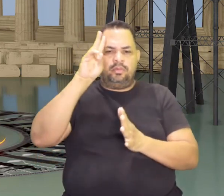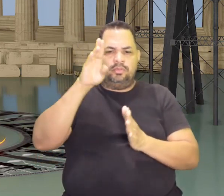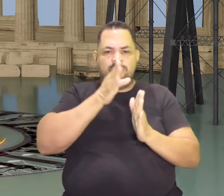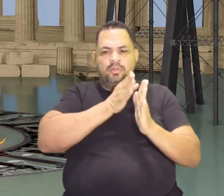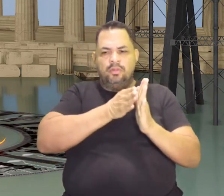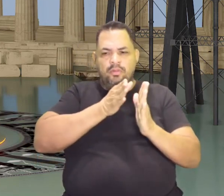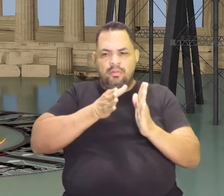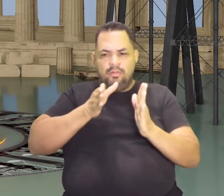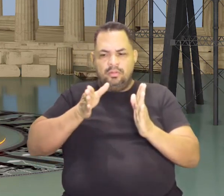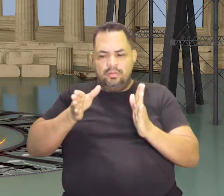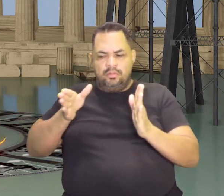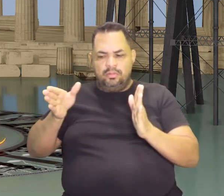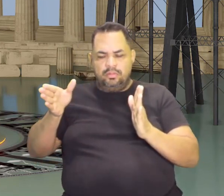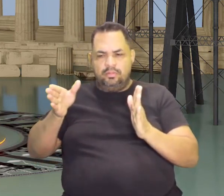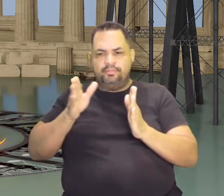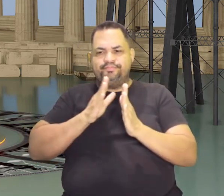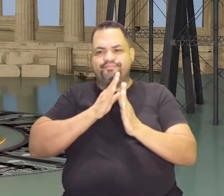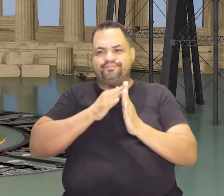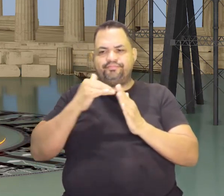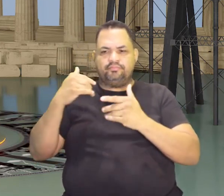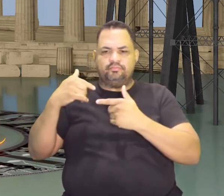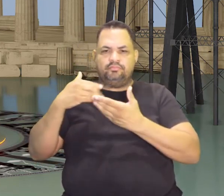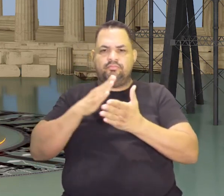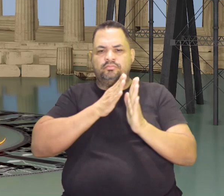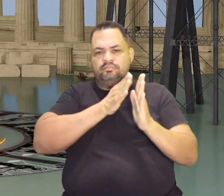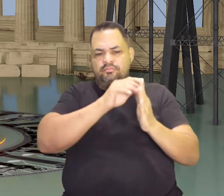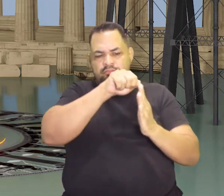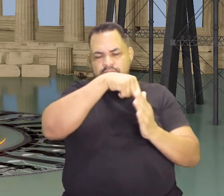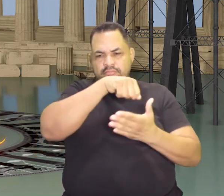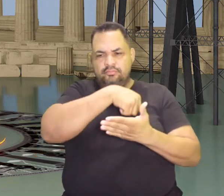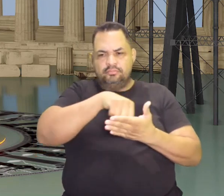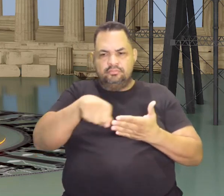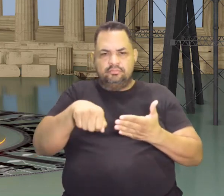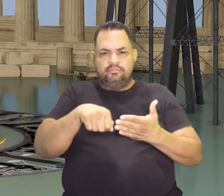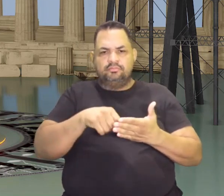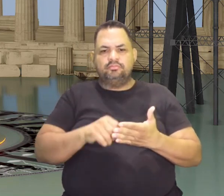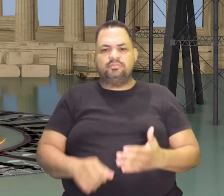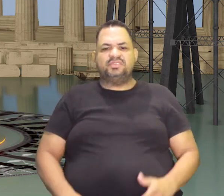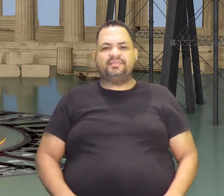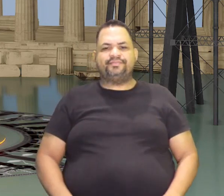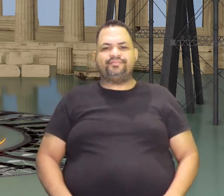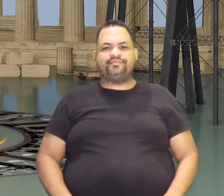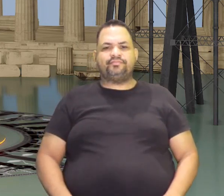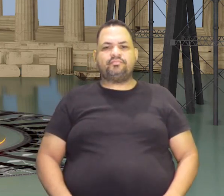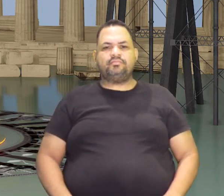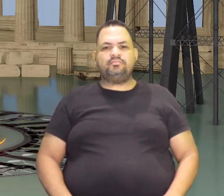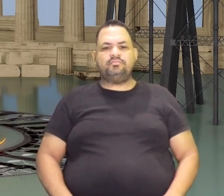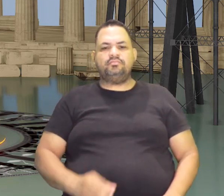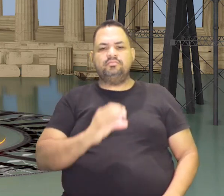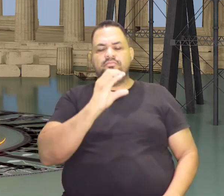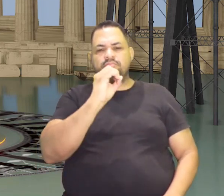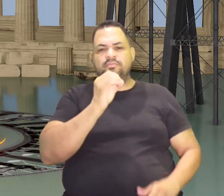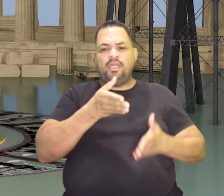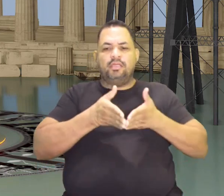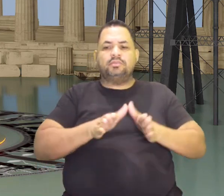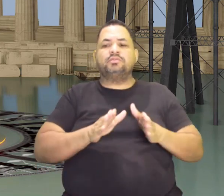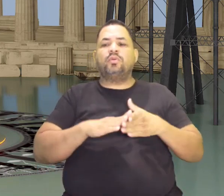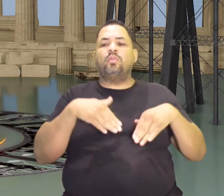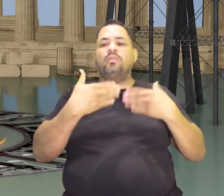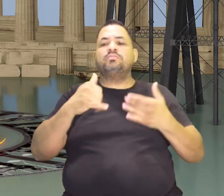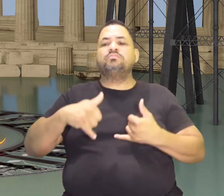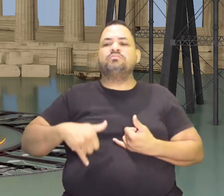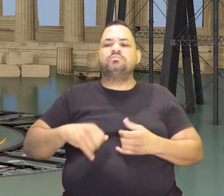Quer ver? Faz uma linha do tempo aí. Escreve aí no seu caderno, vou escrever aqui no chão. Ano 0, nasceu que ano